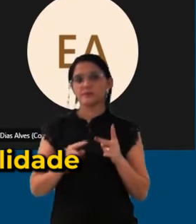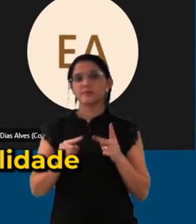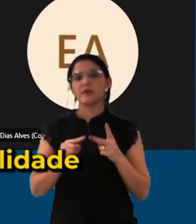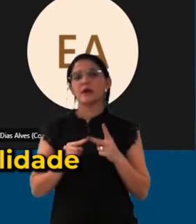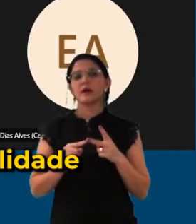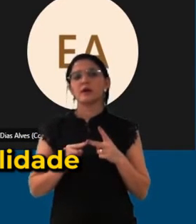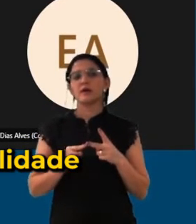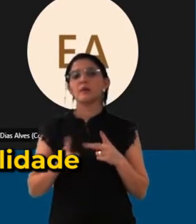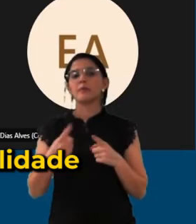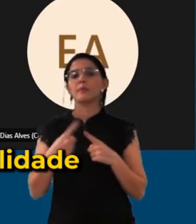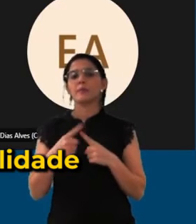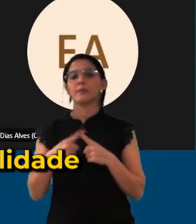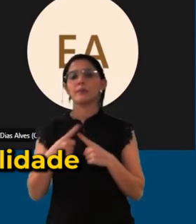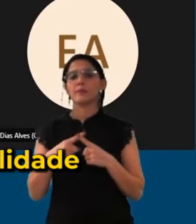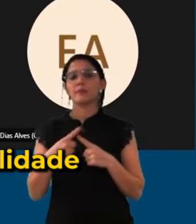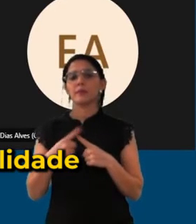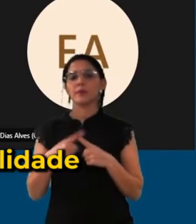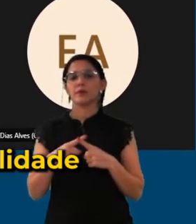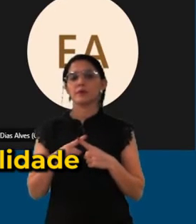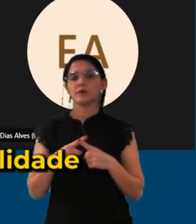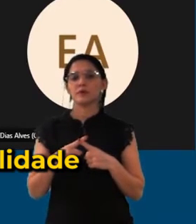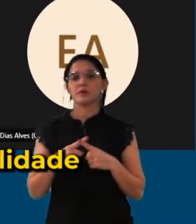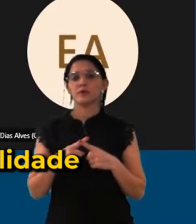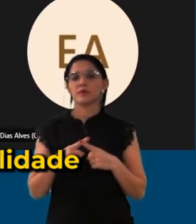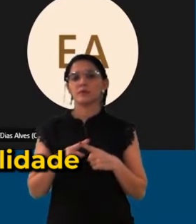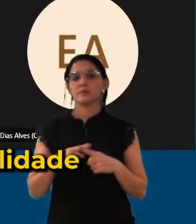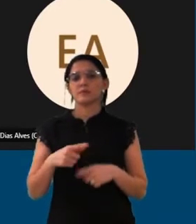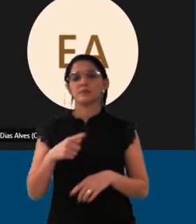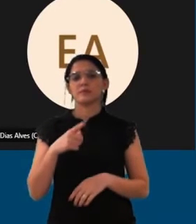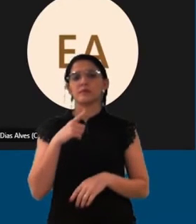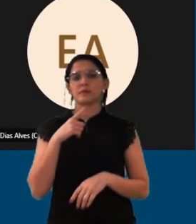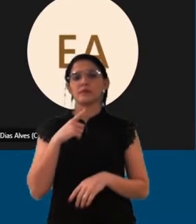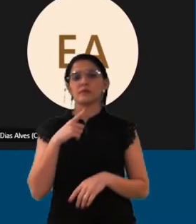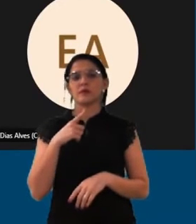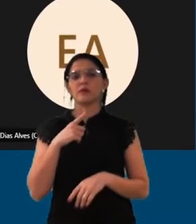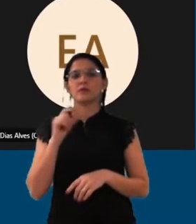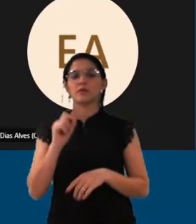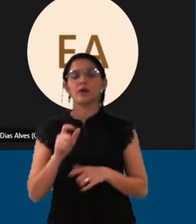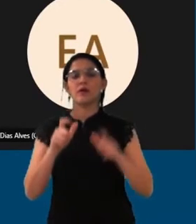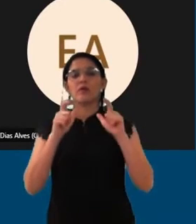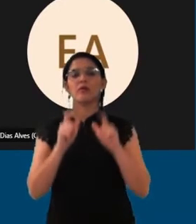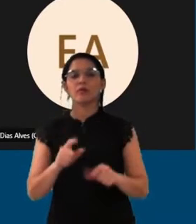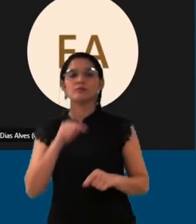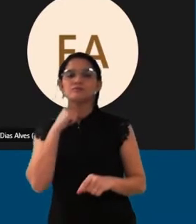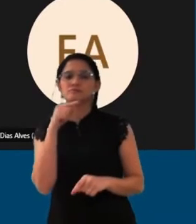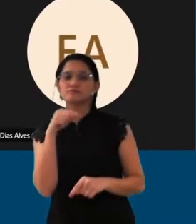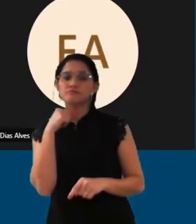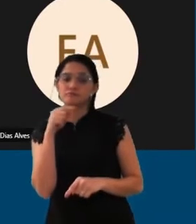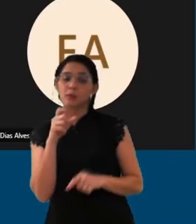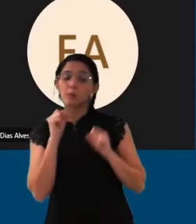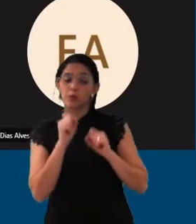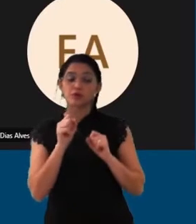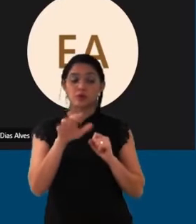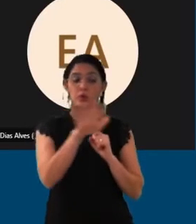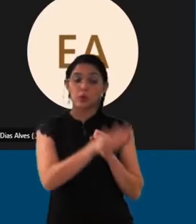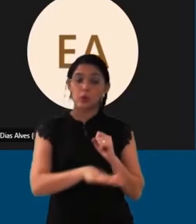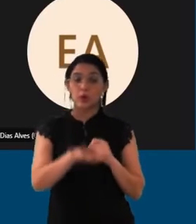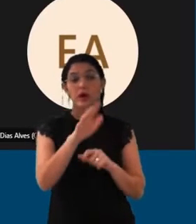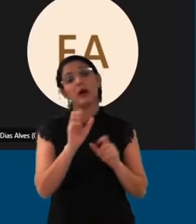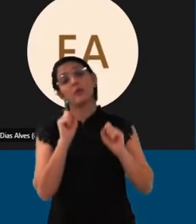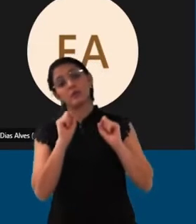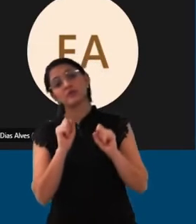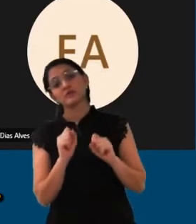AVC. Isso. Por quê? Porque ela ainda tinha a possibilidade de ter a extração mineral na área que ela